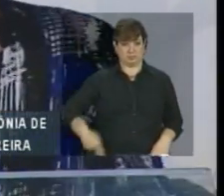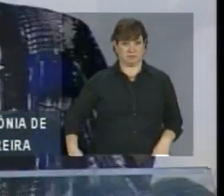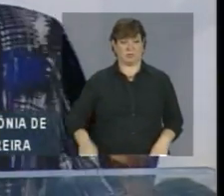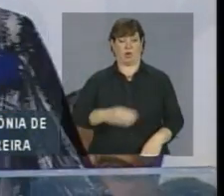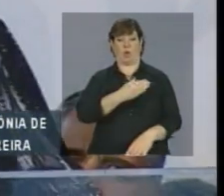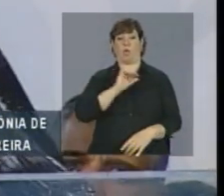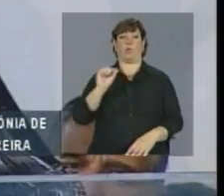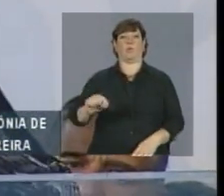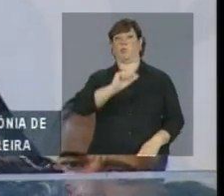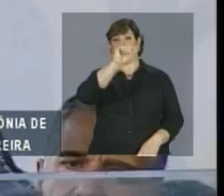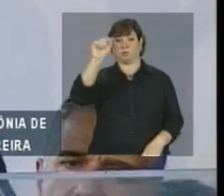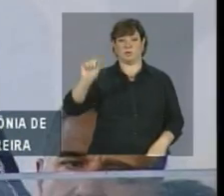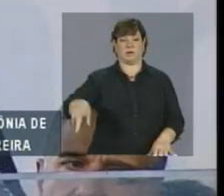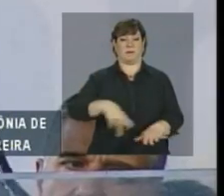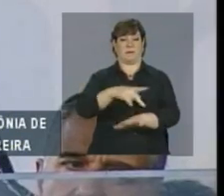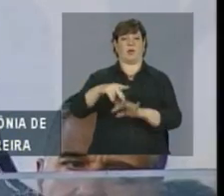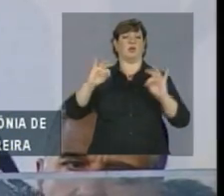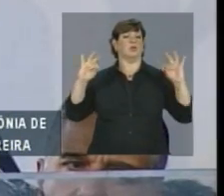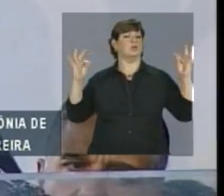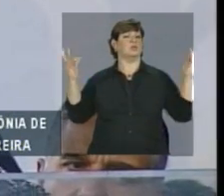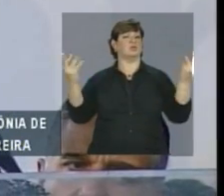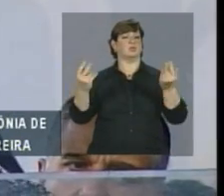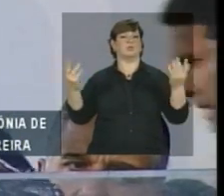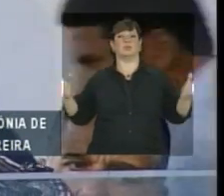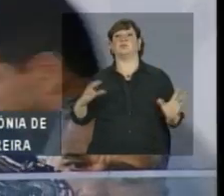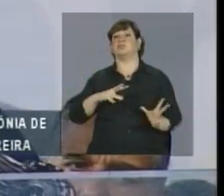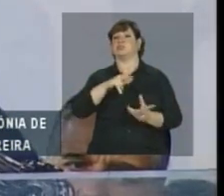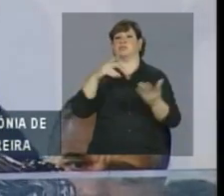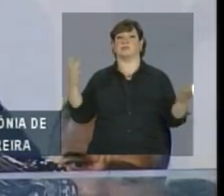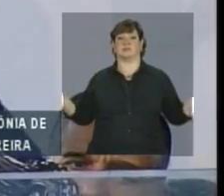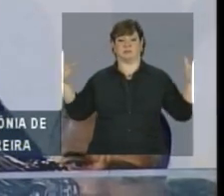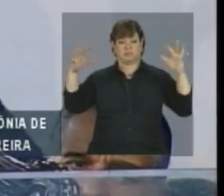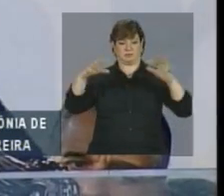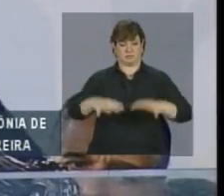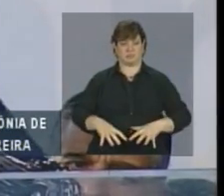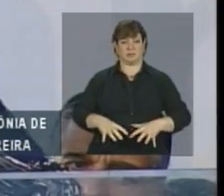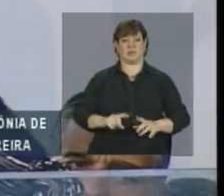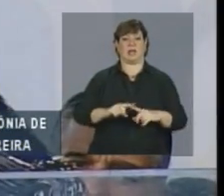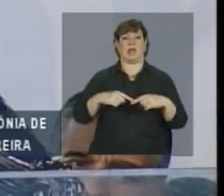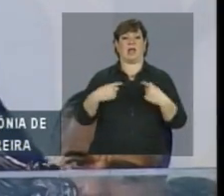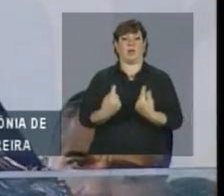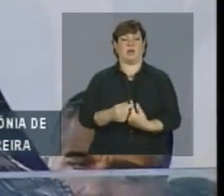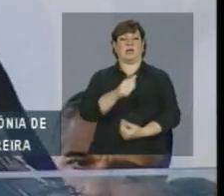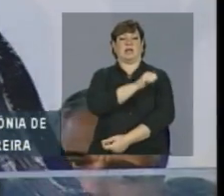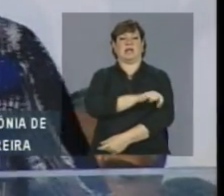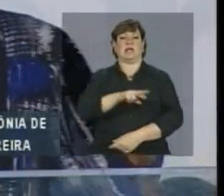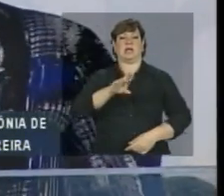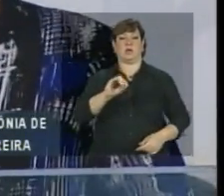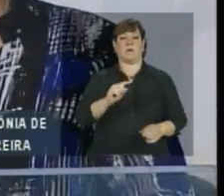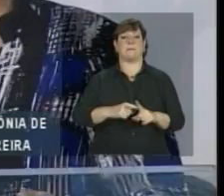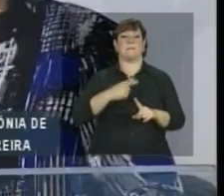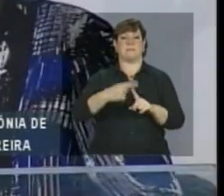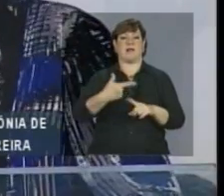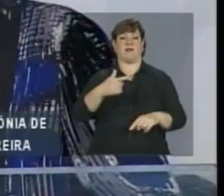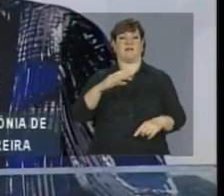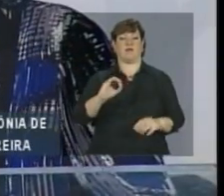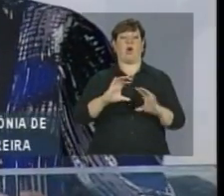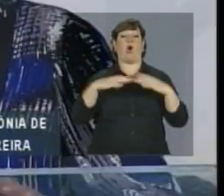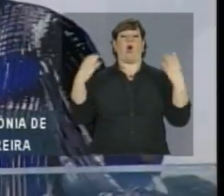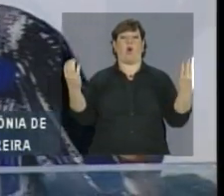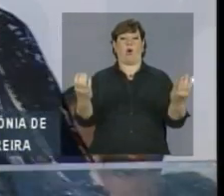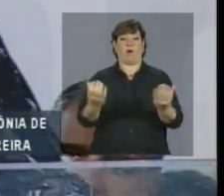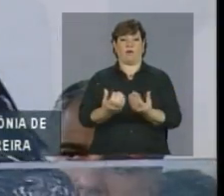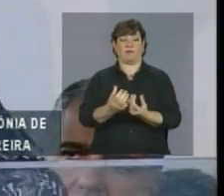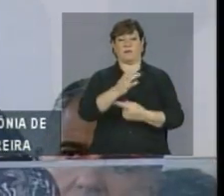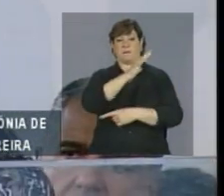dos países, de todos os países do mundo, para participar da Rio Mais 20, a nossa conferência